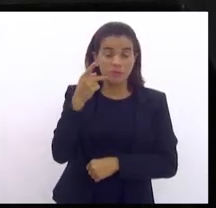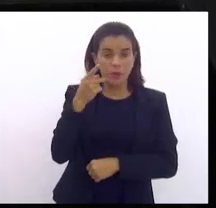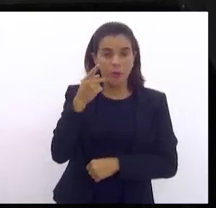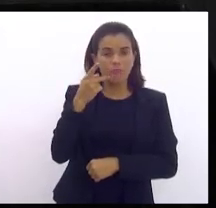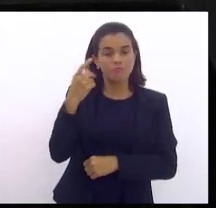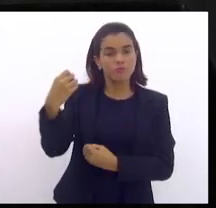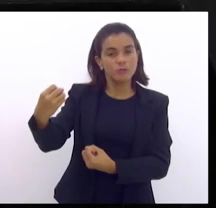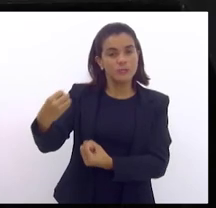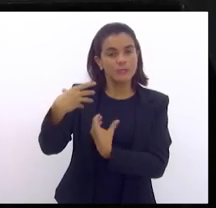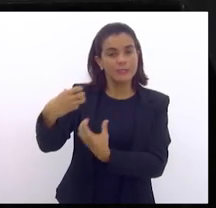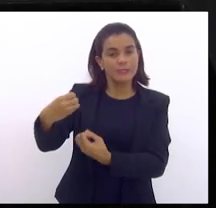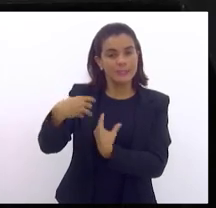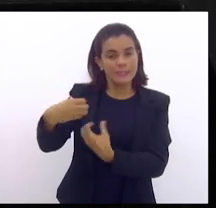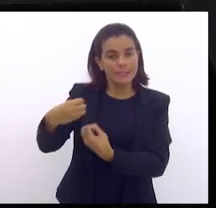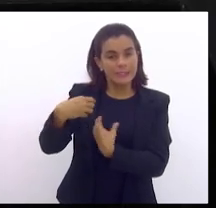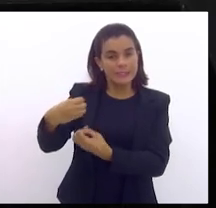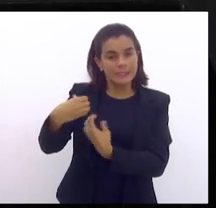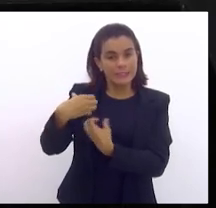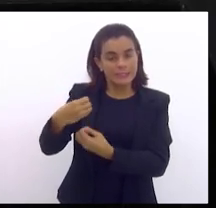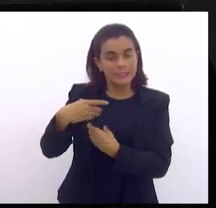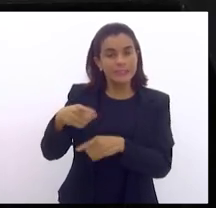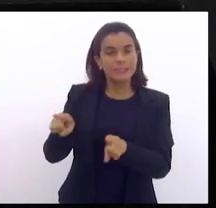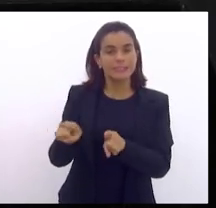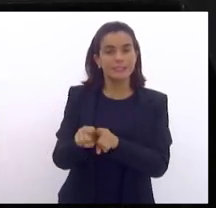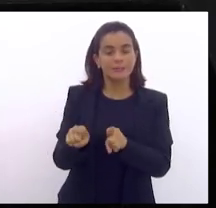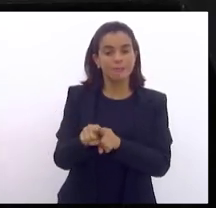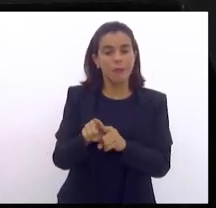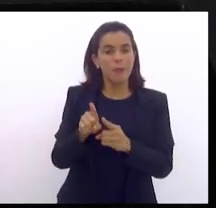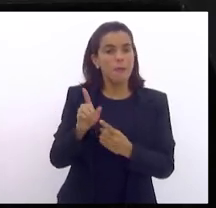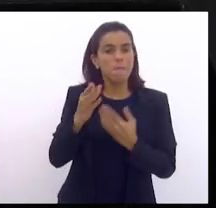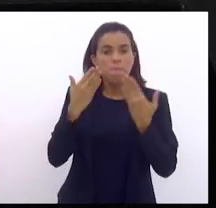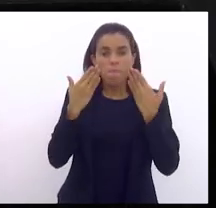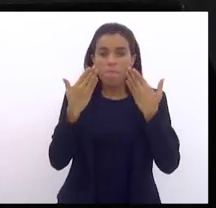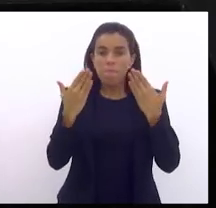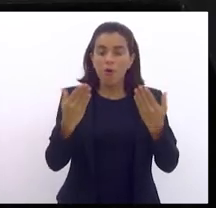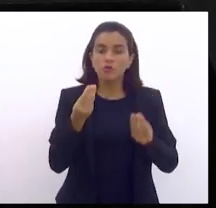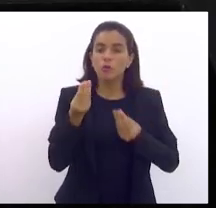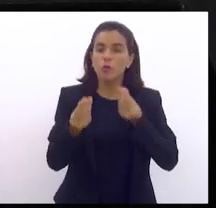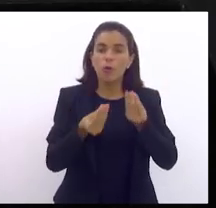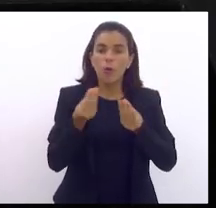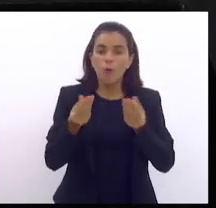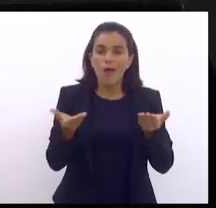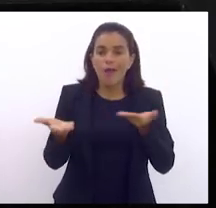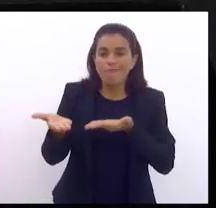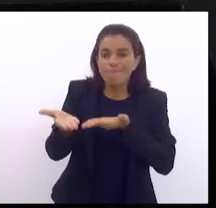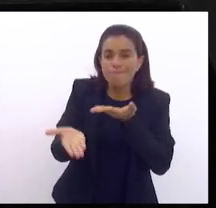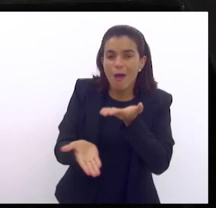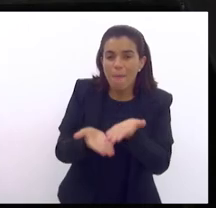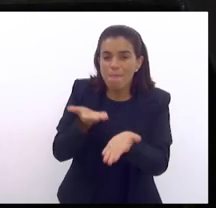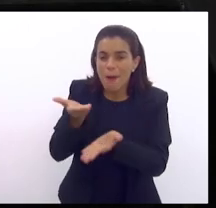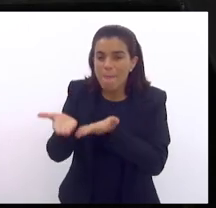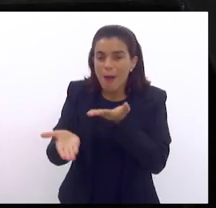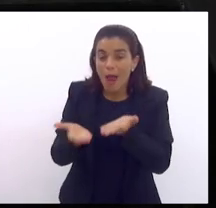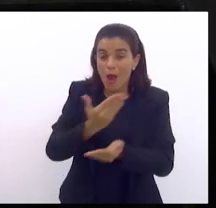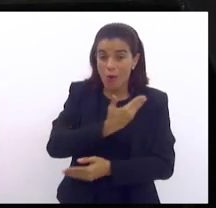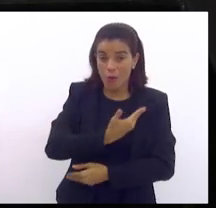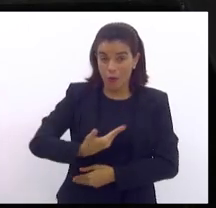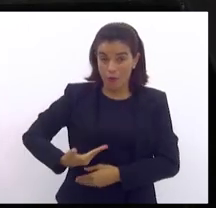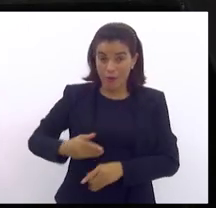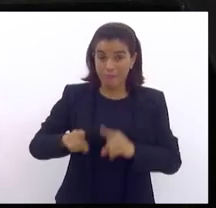e nos mostra como é lidar com governo e